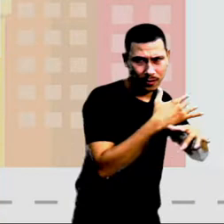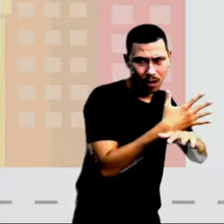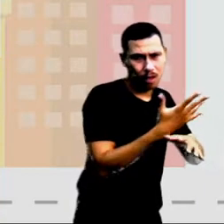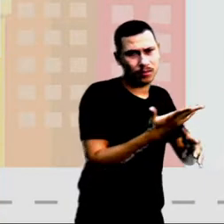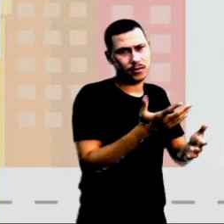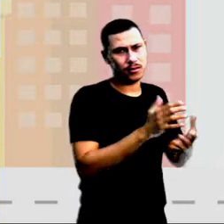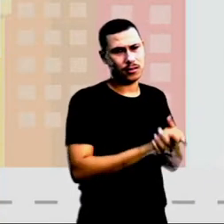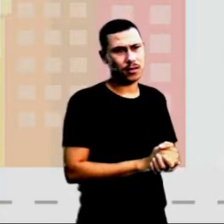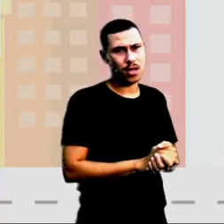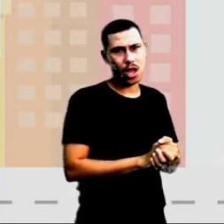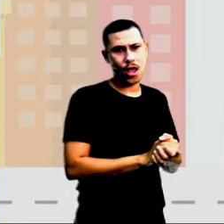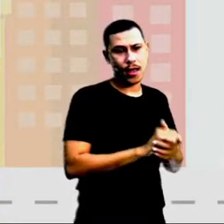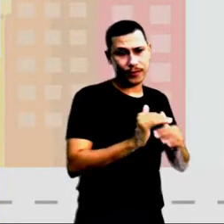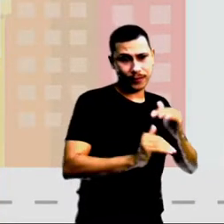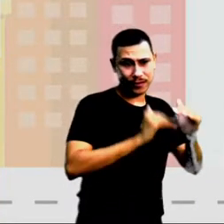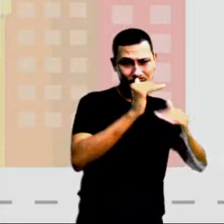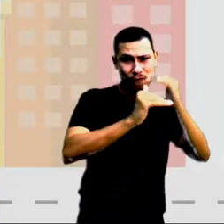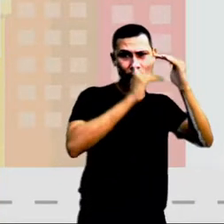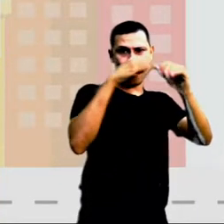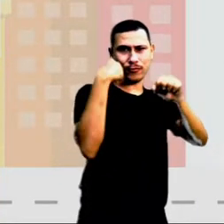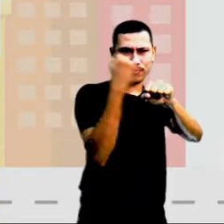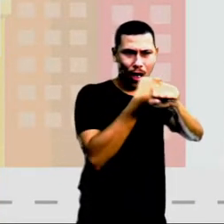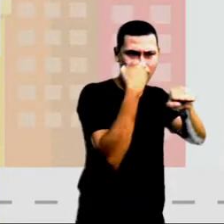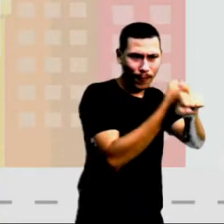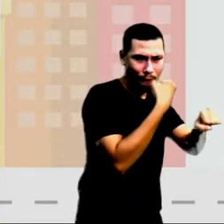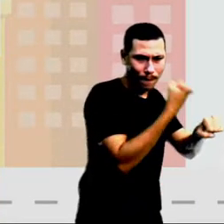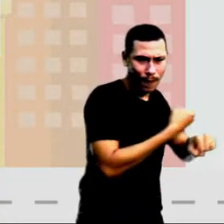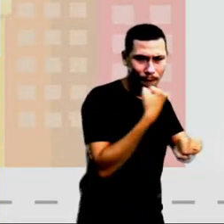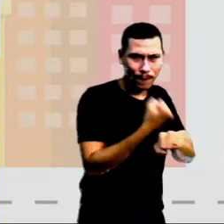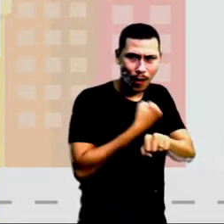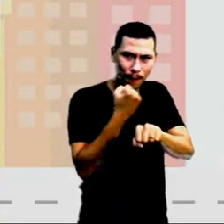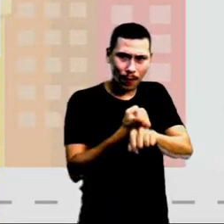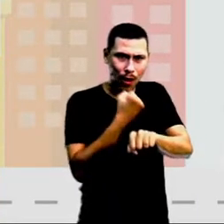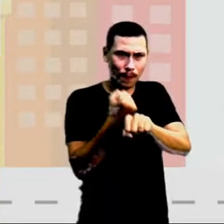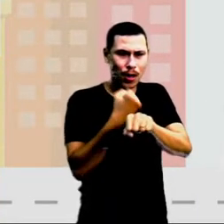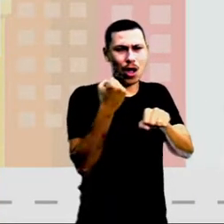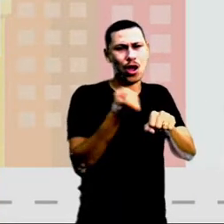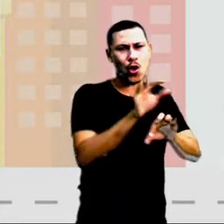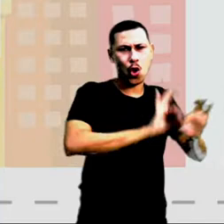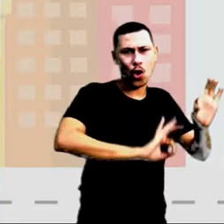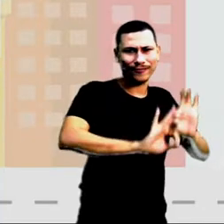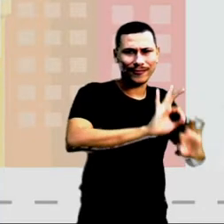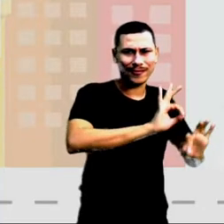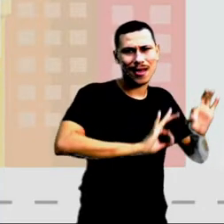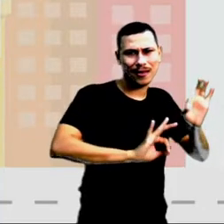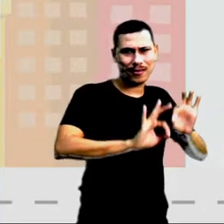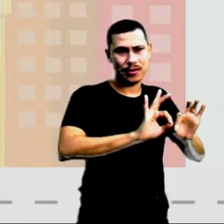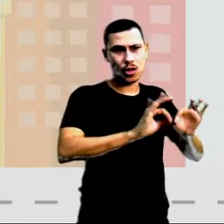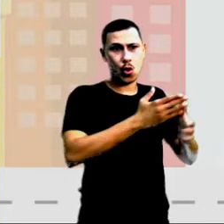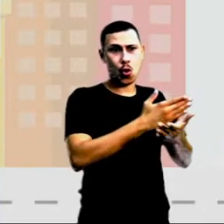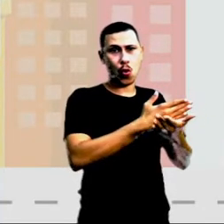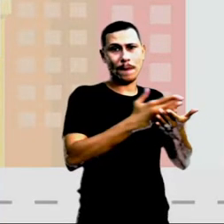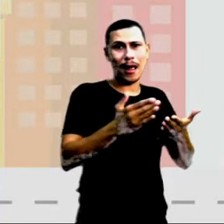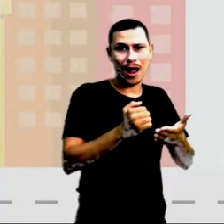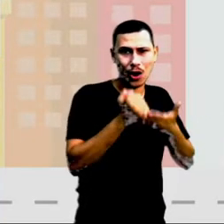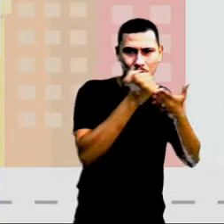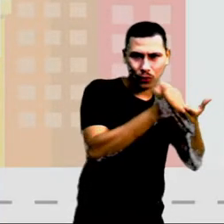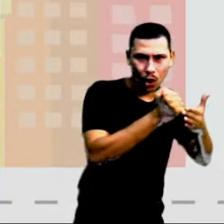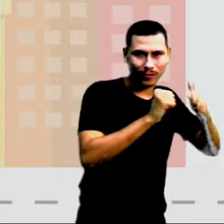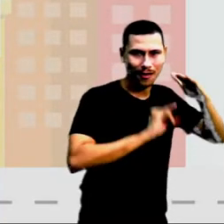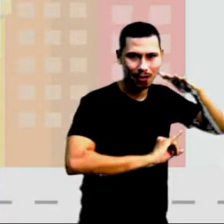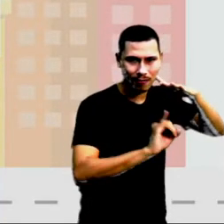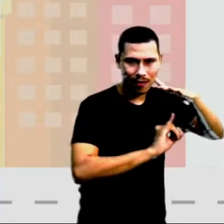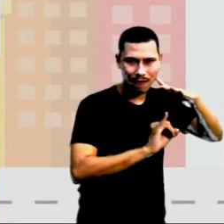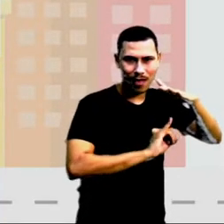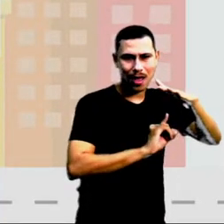urbanizaram em função principalmente da atividade industrial e do crescimento